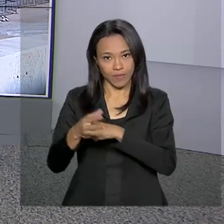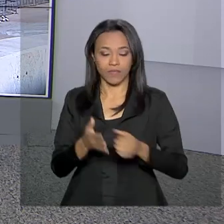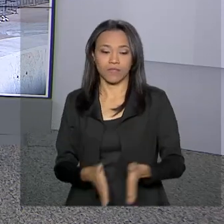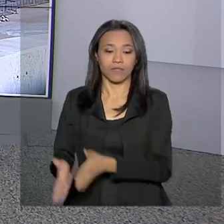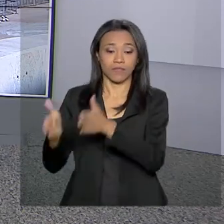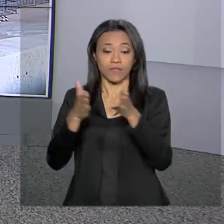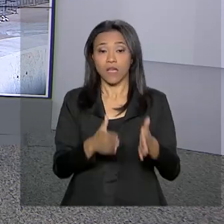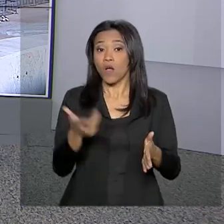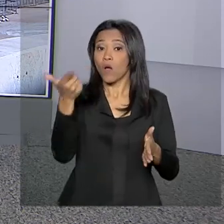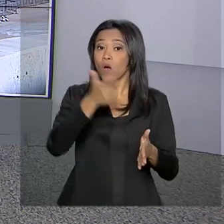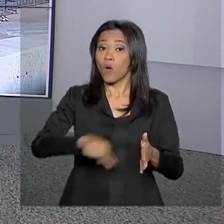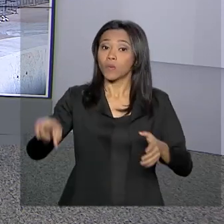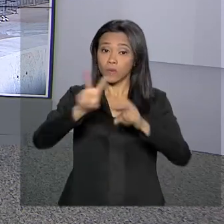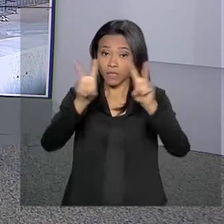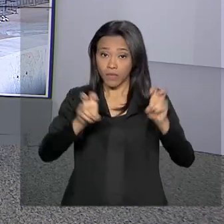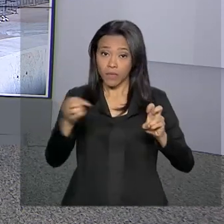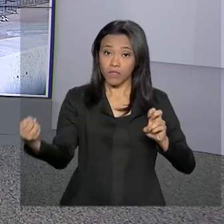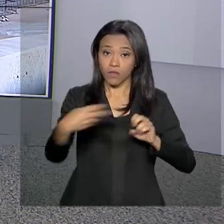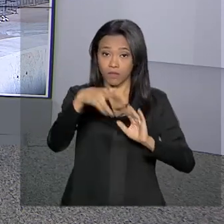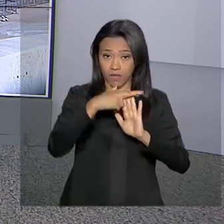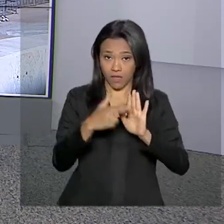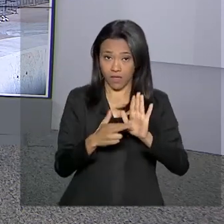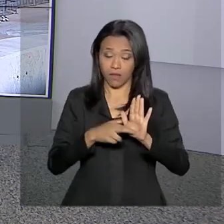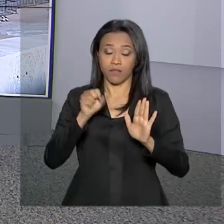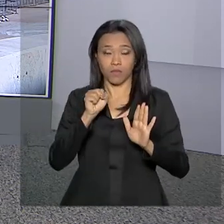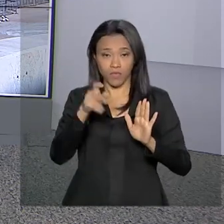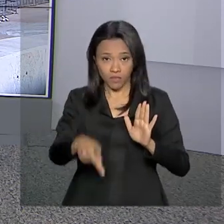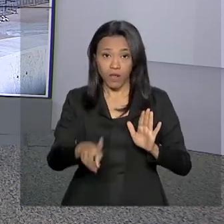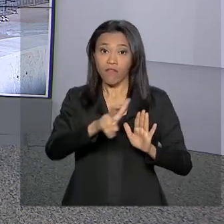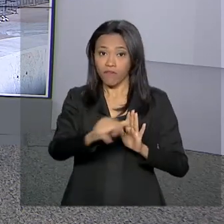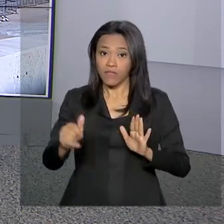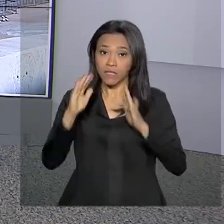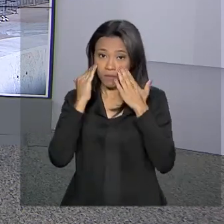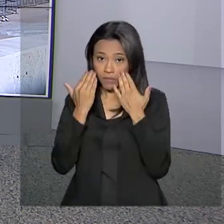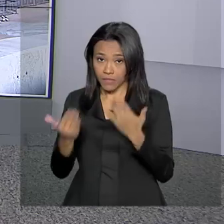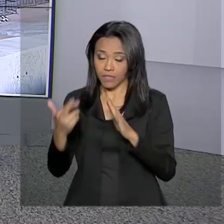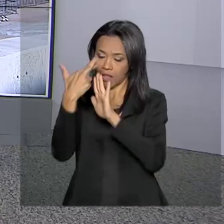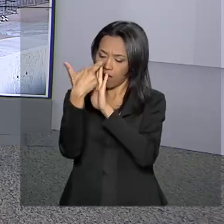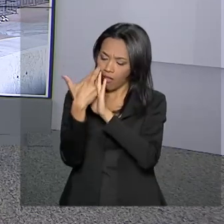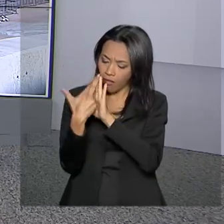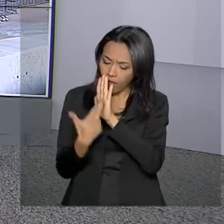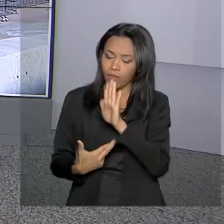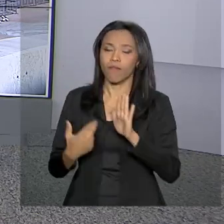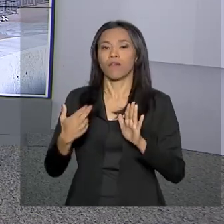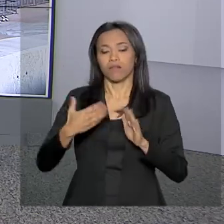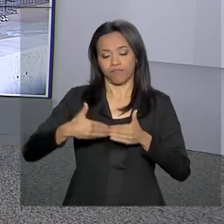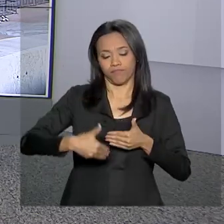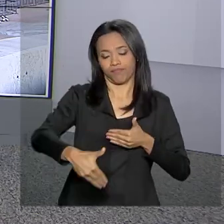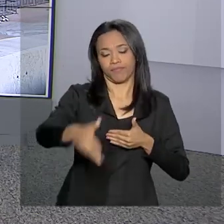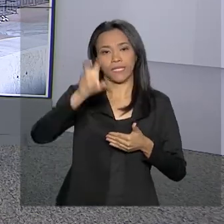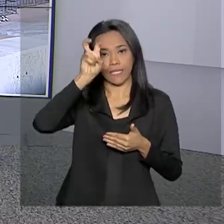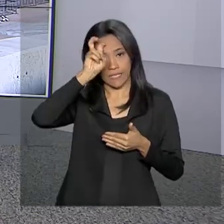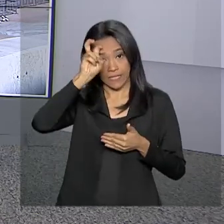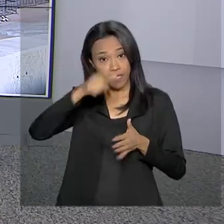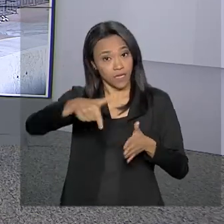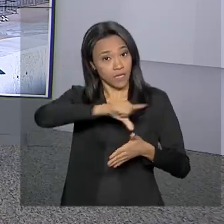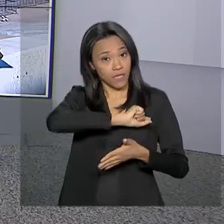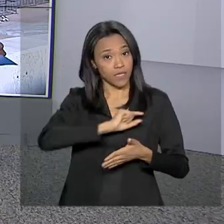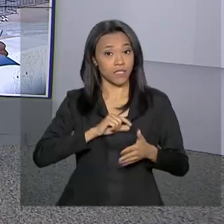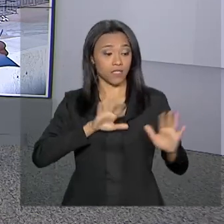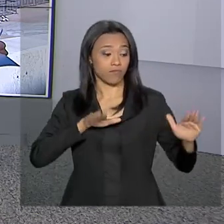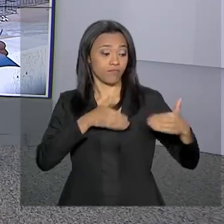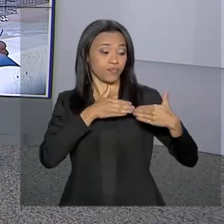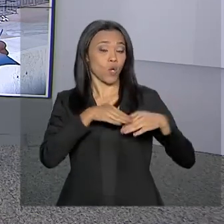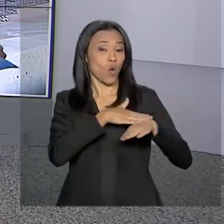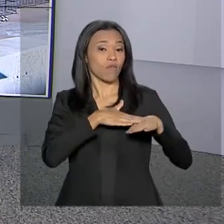E o nosso assunto agora é a nova Previdência. O parecer deve ser apresentado na Comissão Especial nesta quinta-feira. Antes, o relator quer conversar com